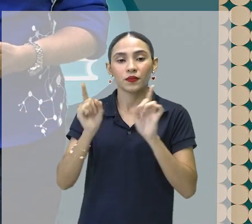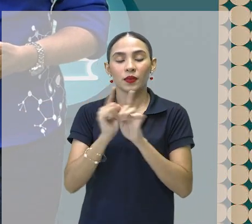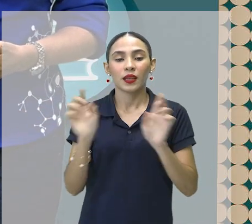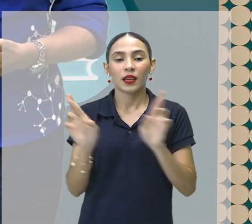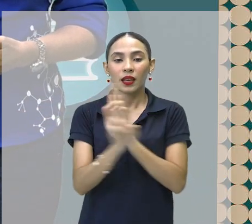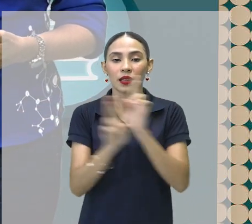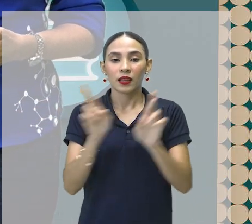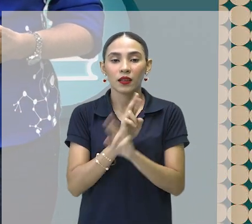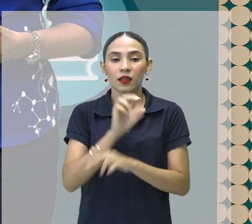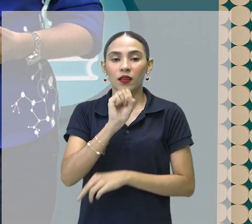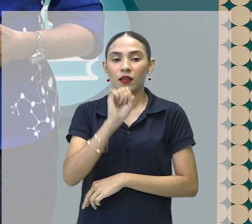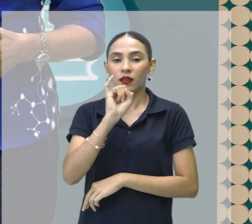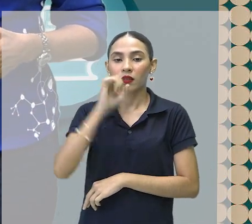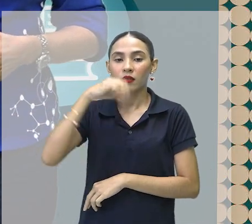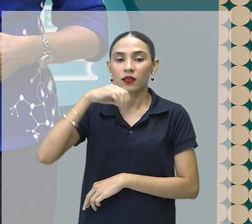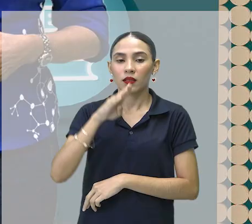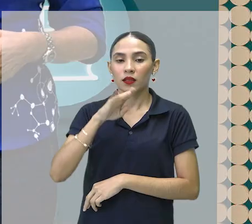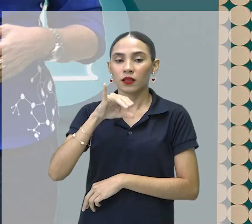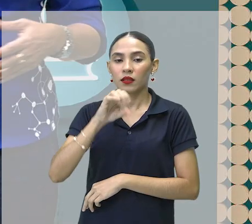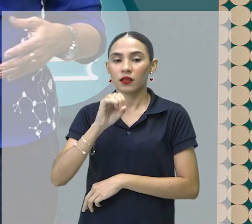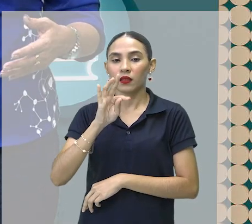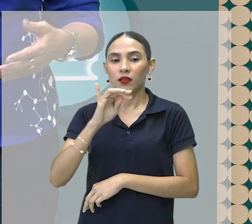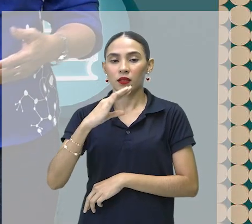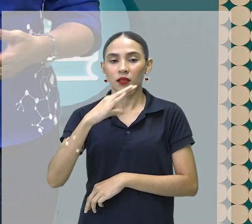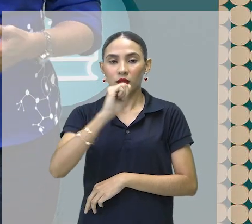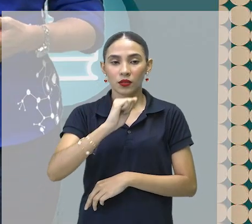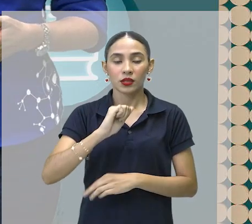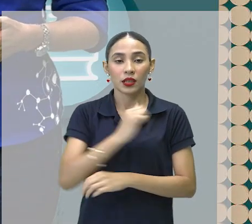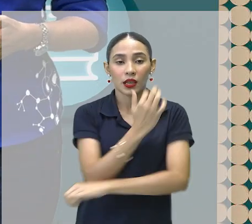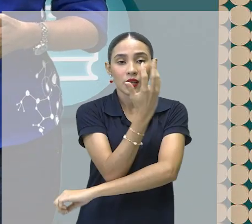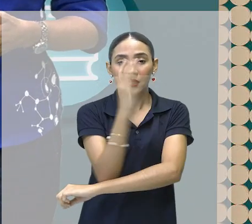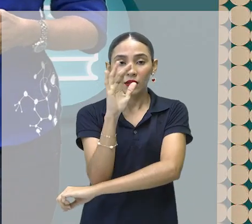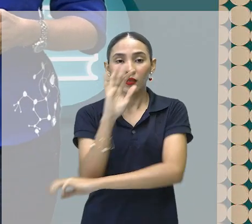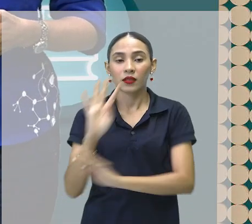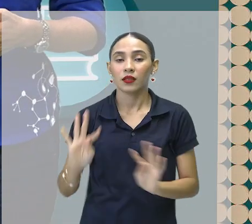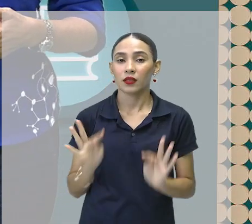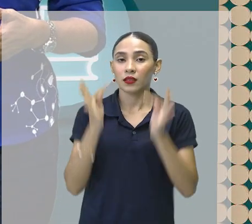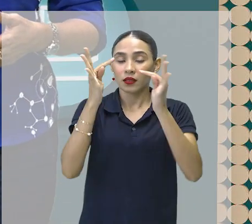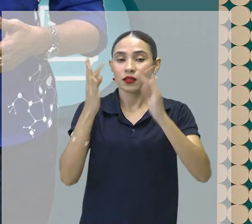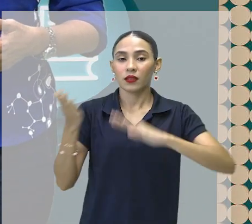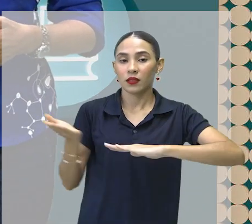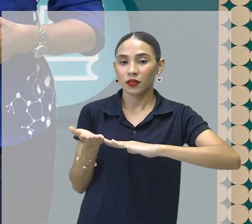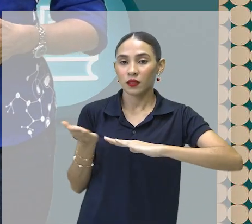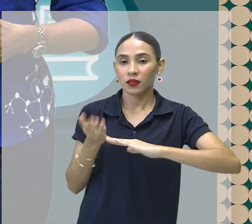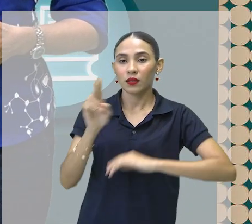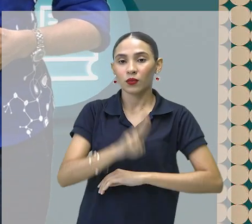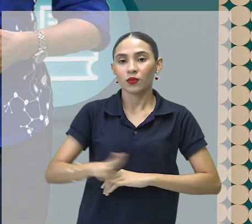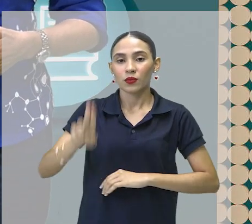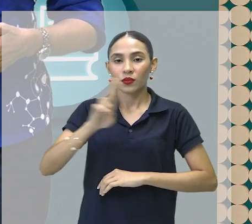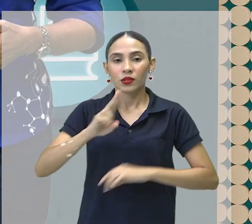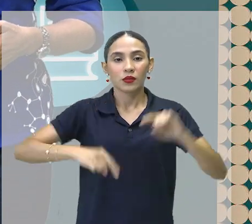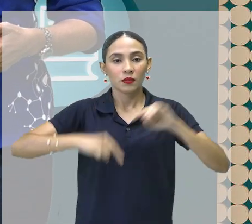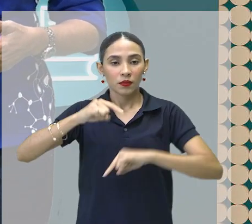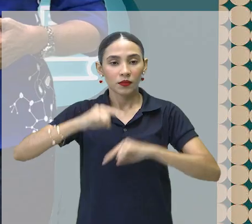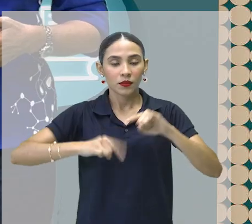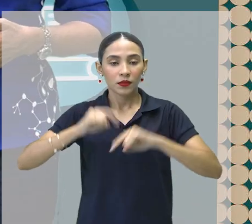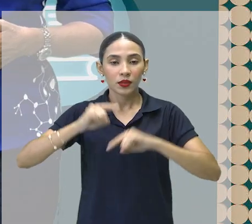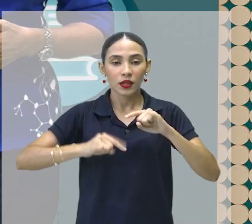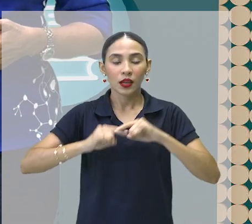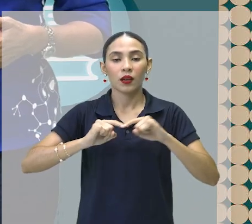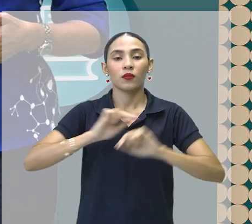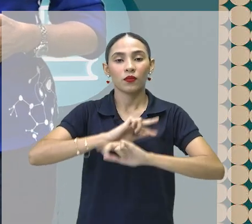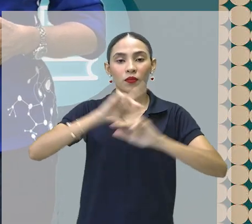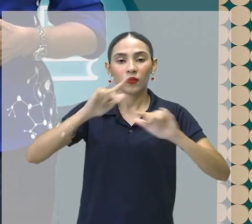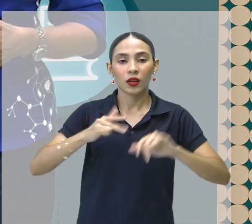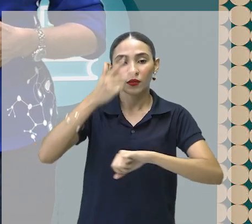relação simbiótica com a natureza. Tecnologia contemporânea utiliza recursos digitais, vídeos,